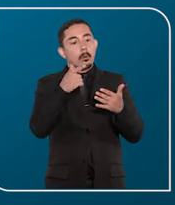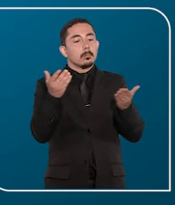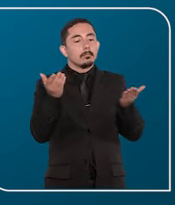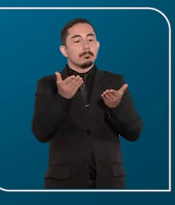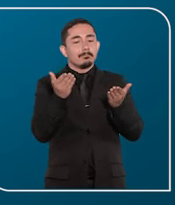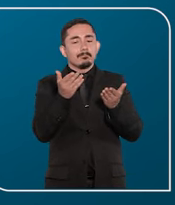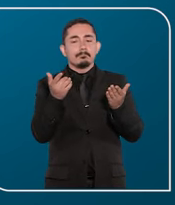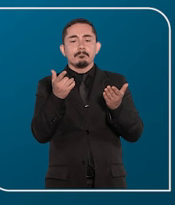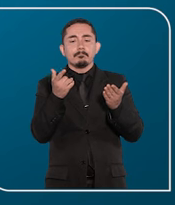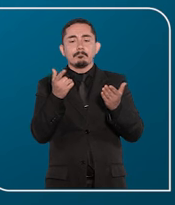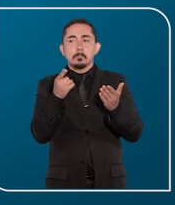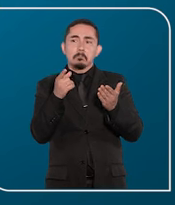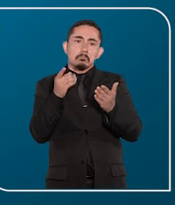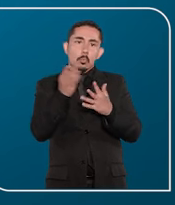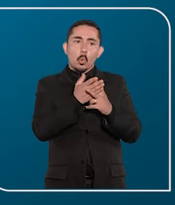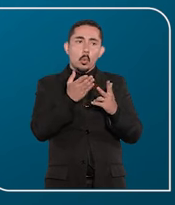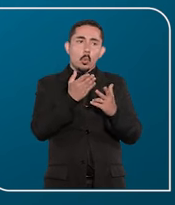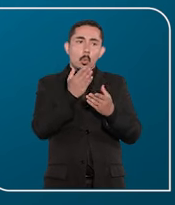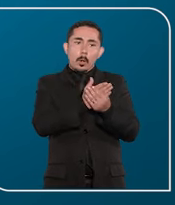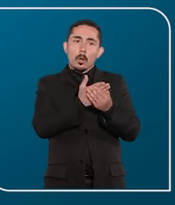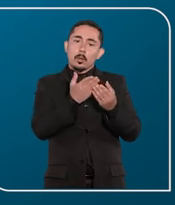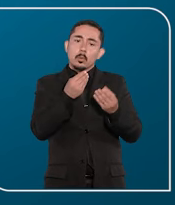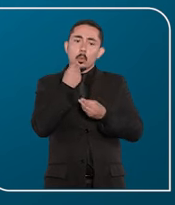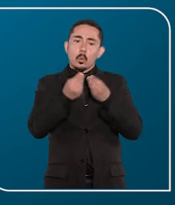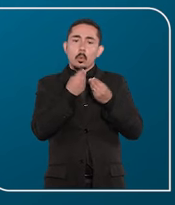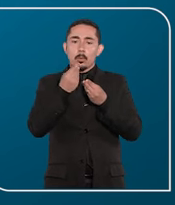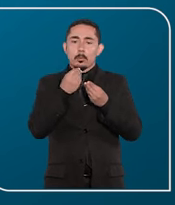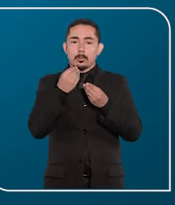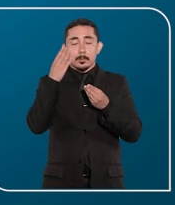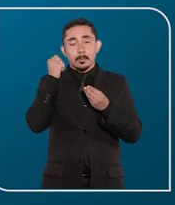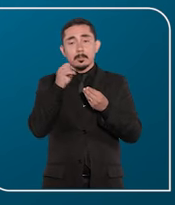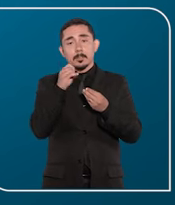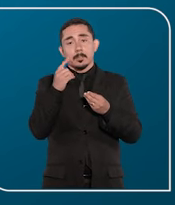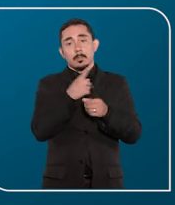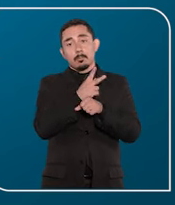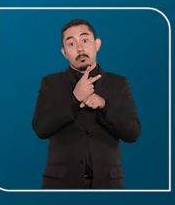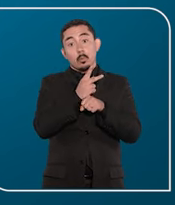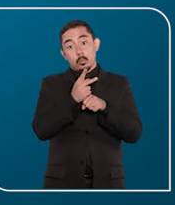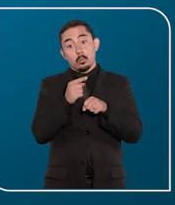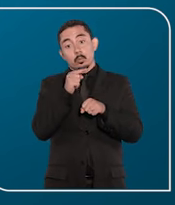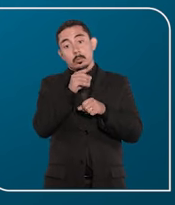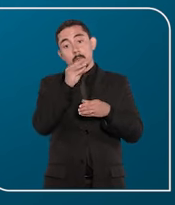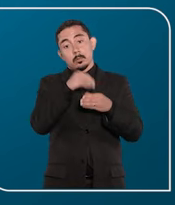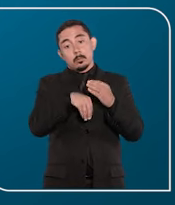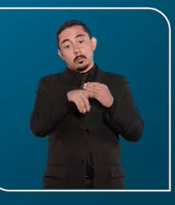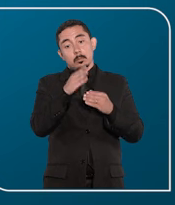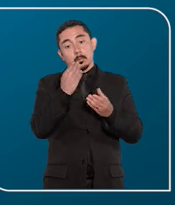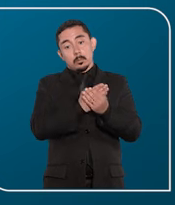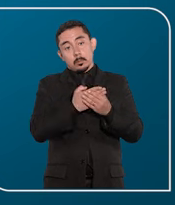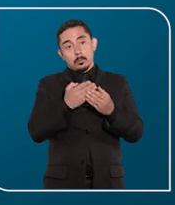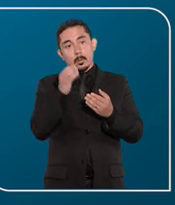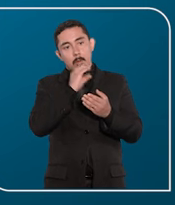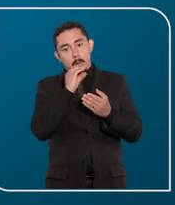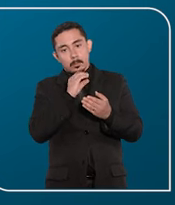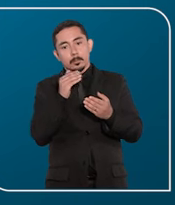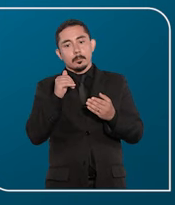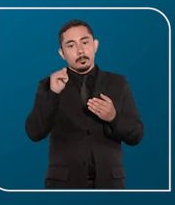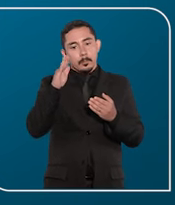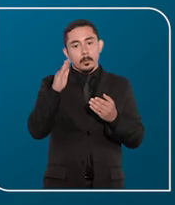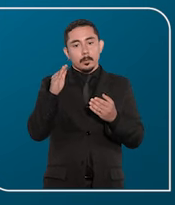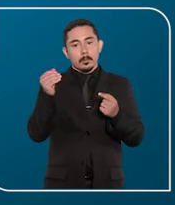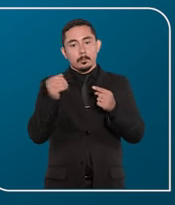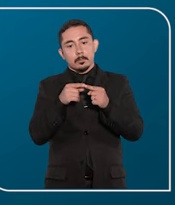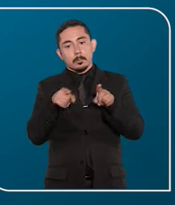processo, para compreender se a busca pela solução do litígio imediata ou mais rápida, mais célere,